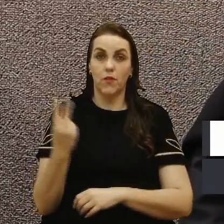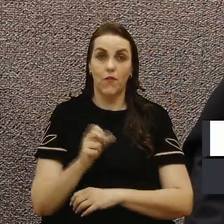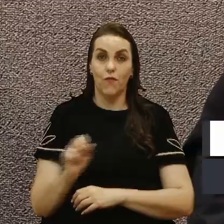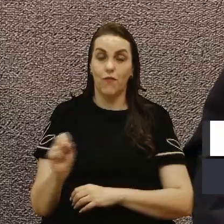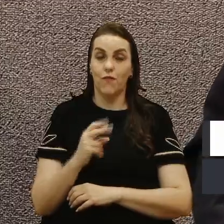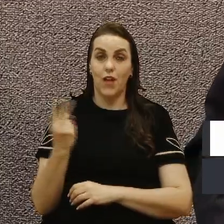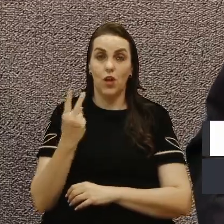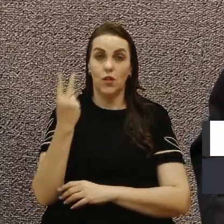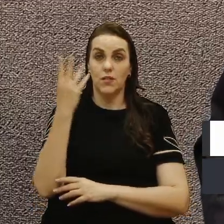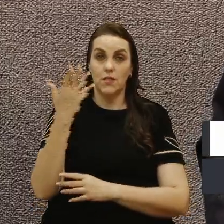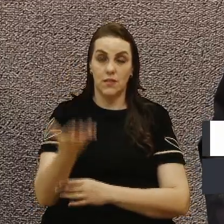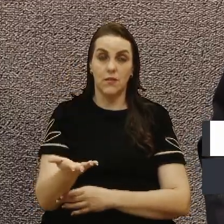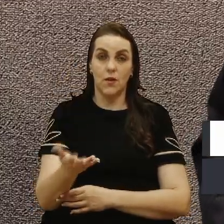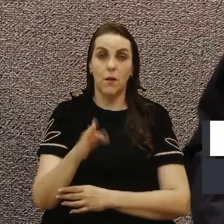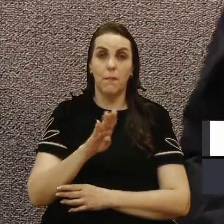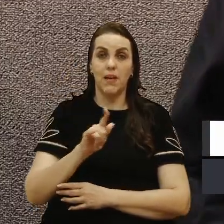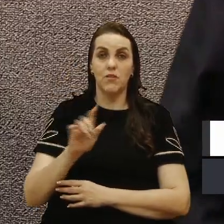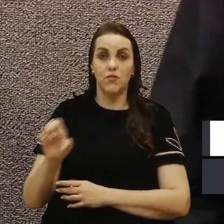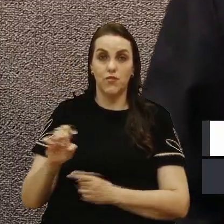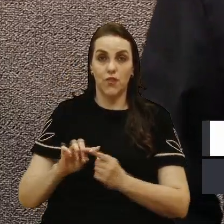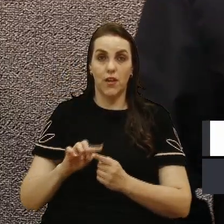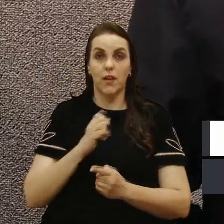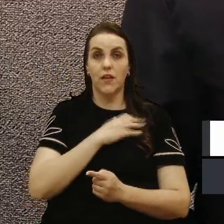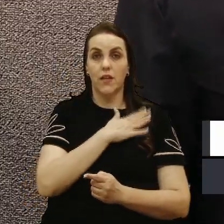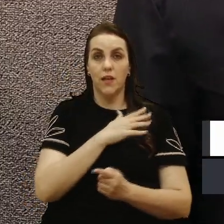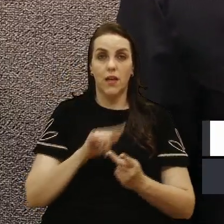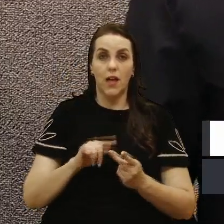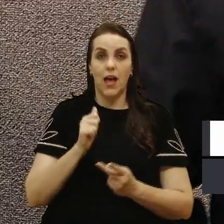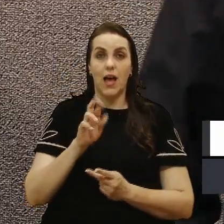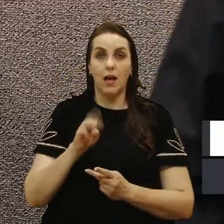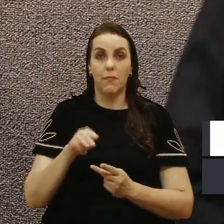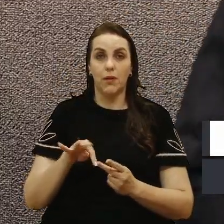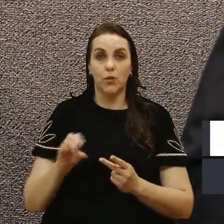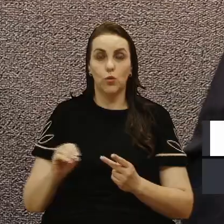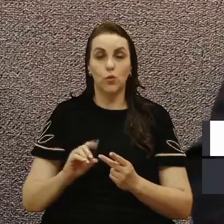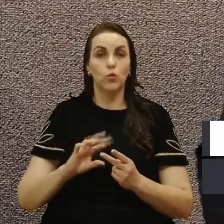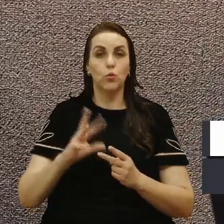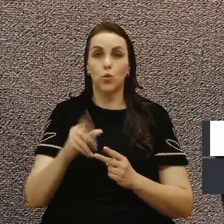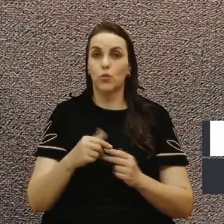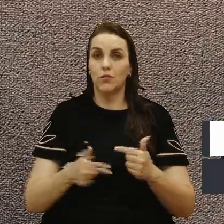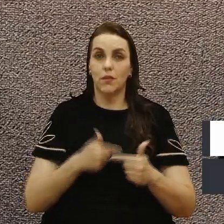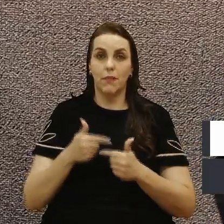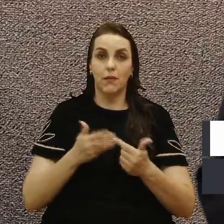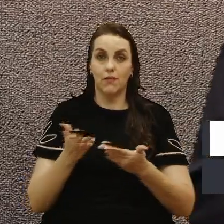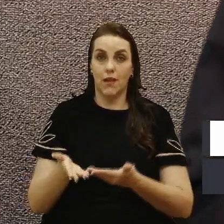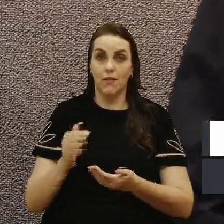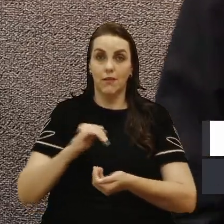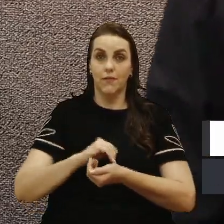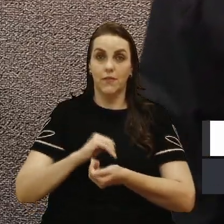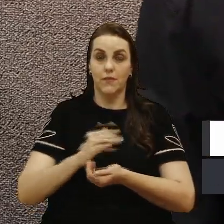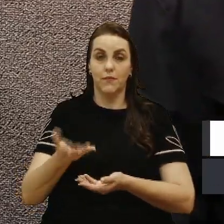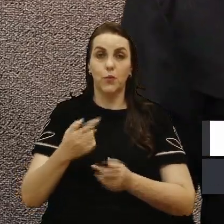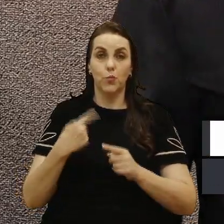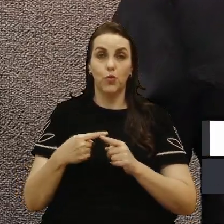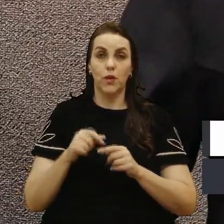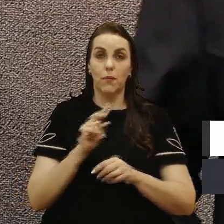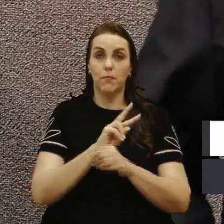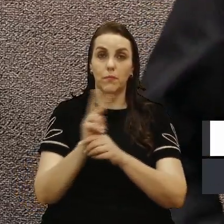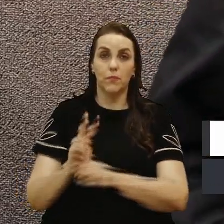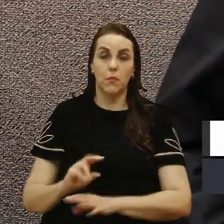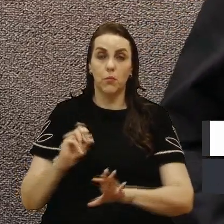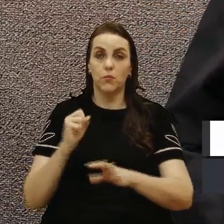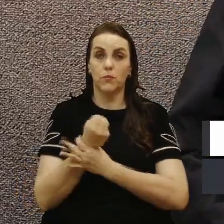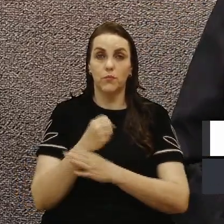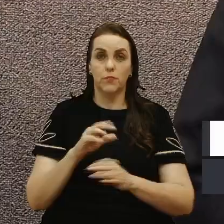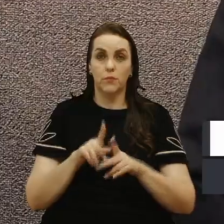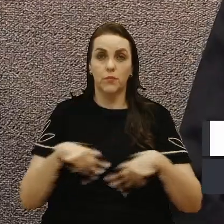Bagé, também o Tenente Armando e, enfim, todos que trabalham lá, porque proteger a população,